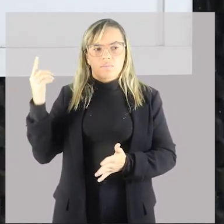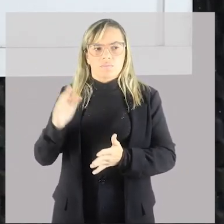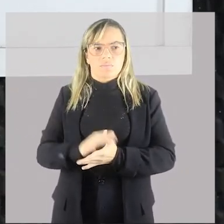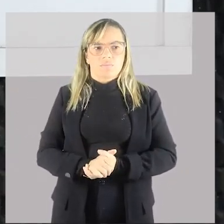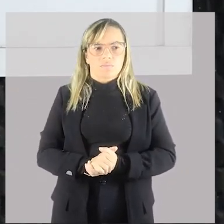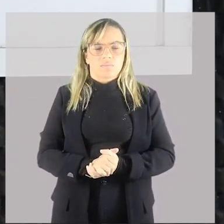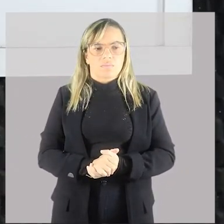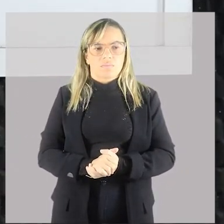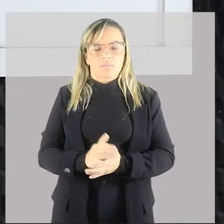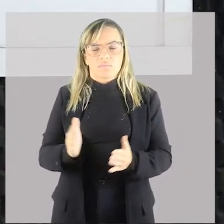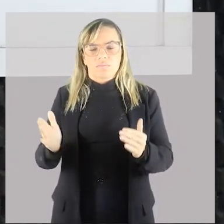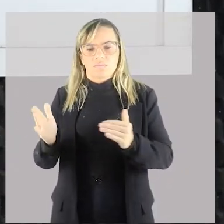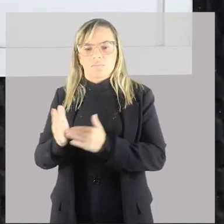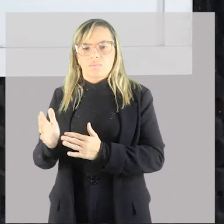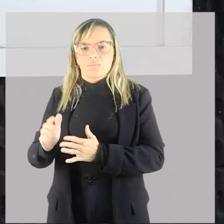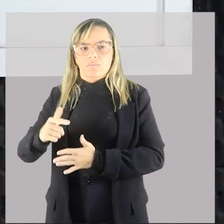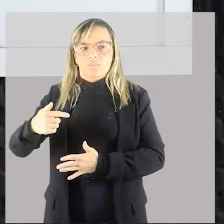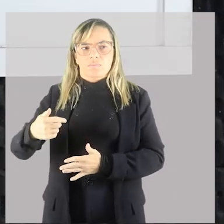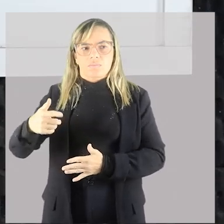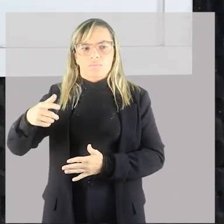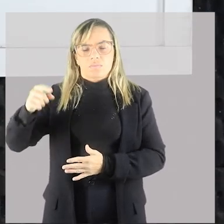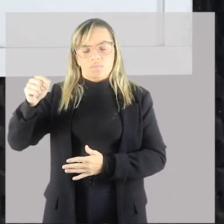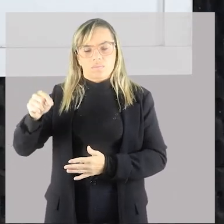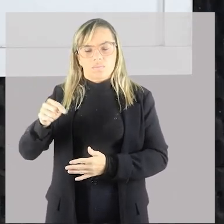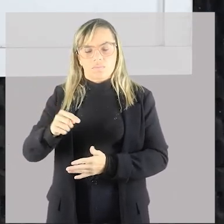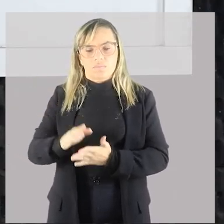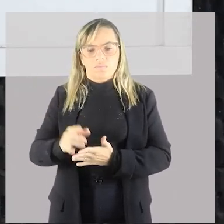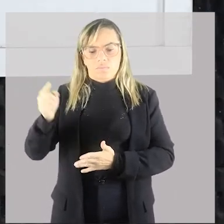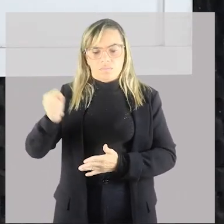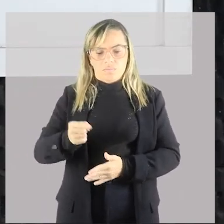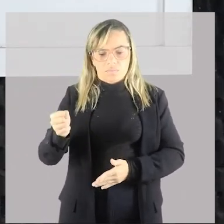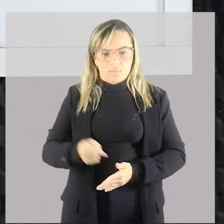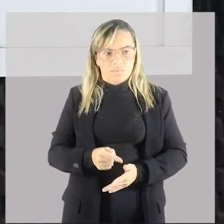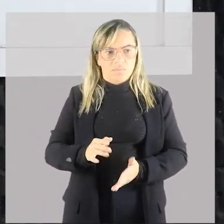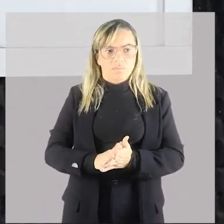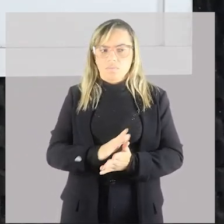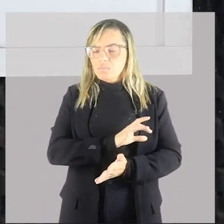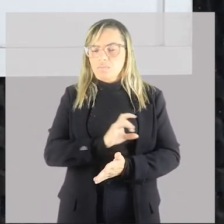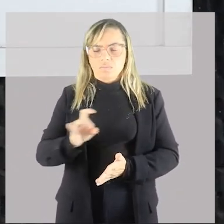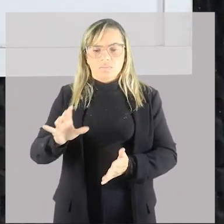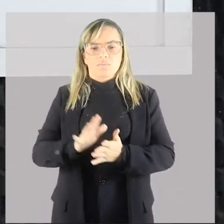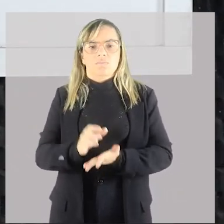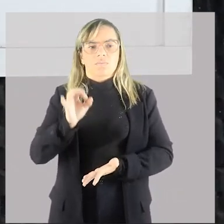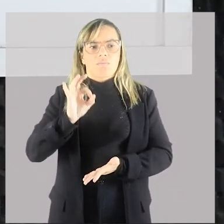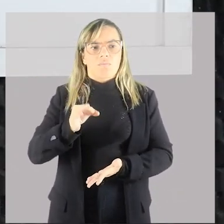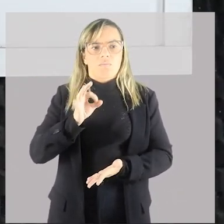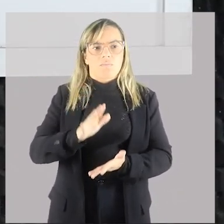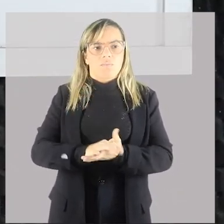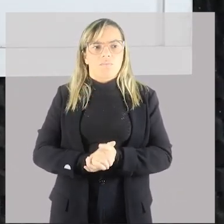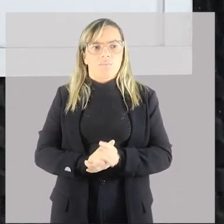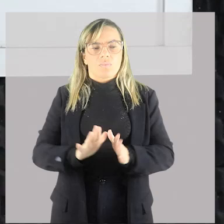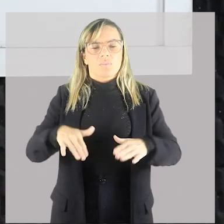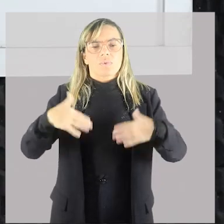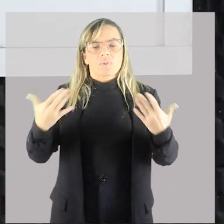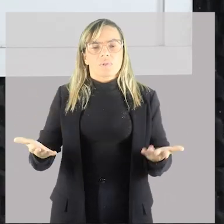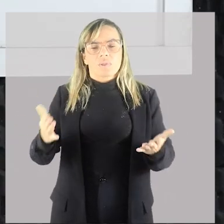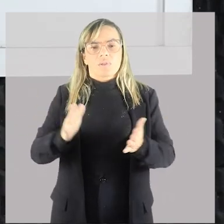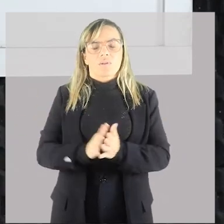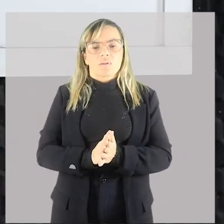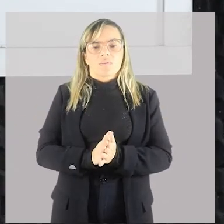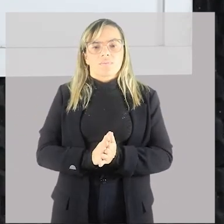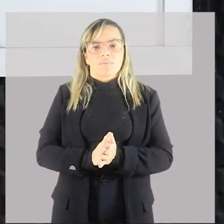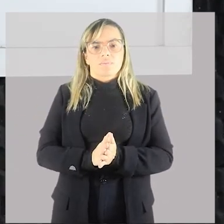10 fatorial até parar no 7? Você pode cortar esse carinha com esse, ó. Certo? E aí, turma, você pode